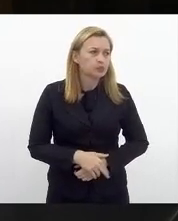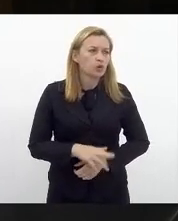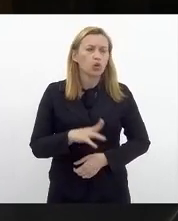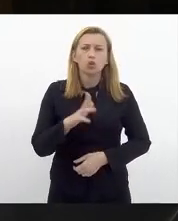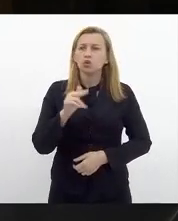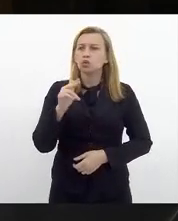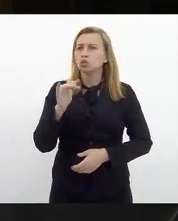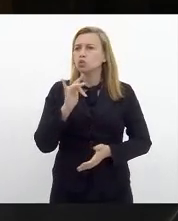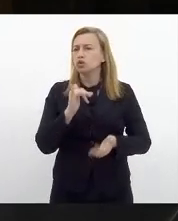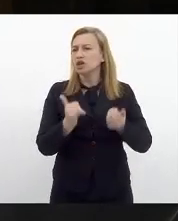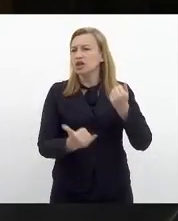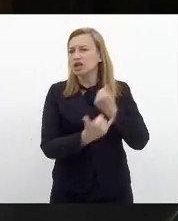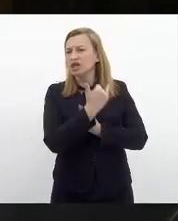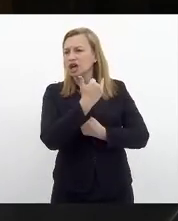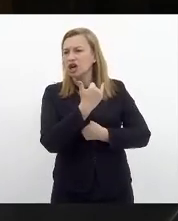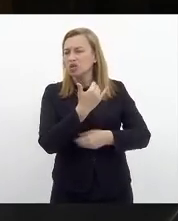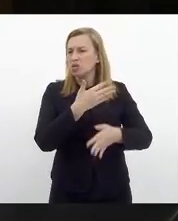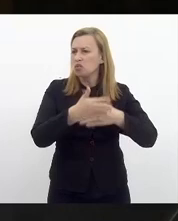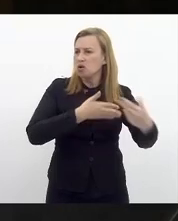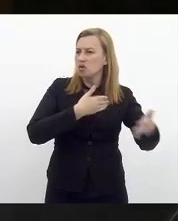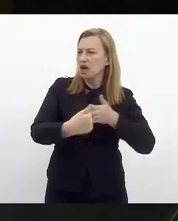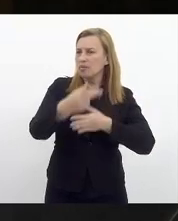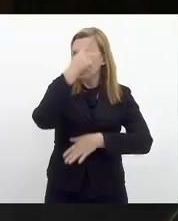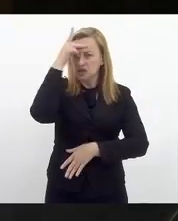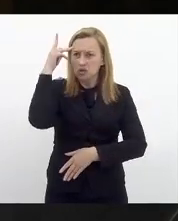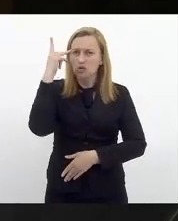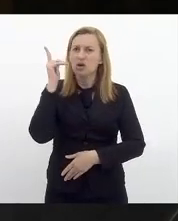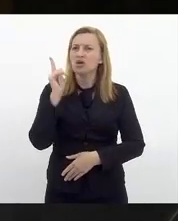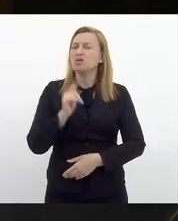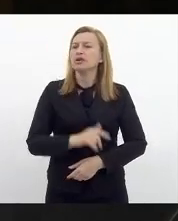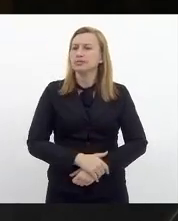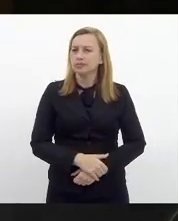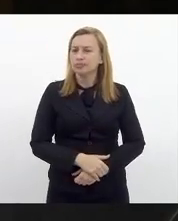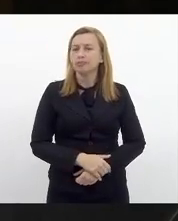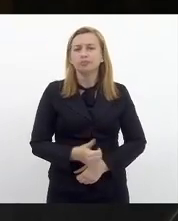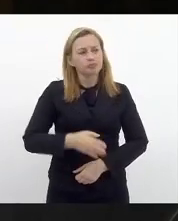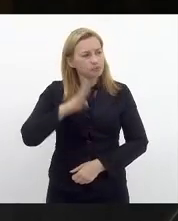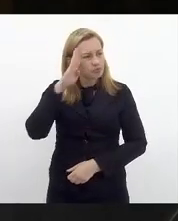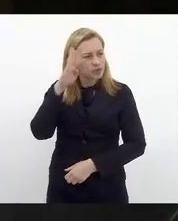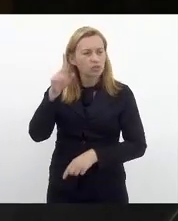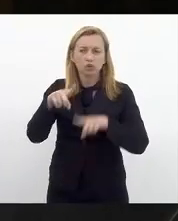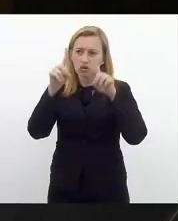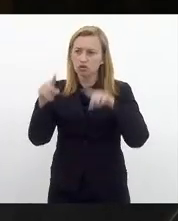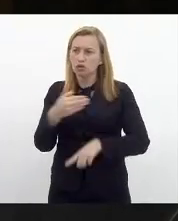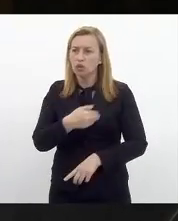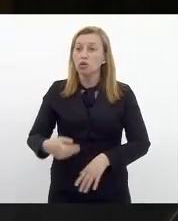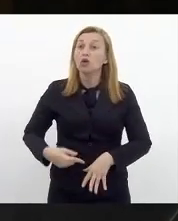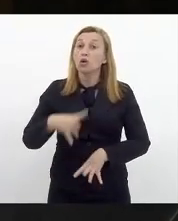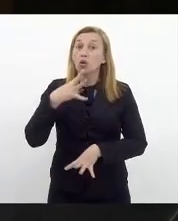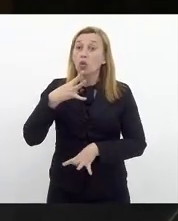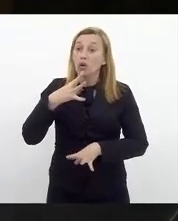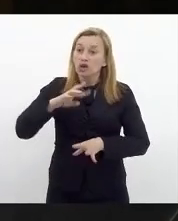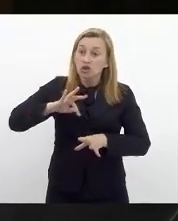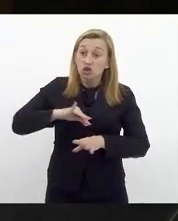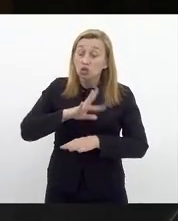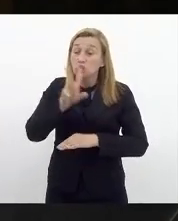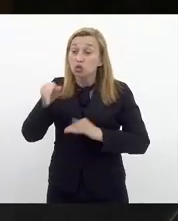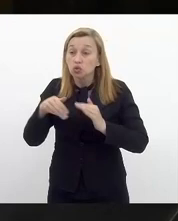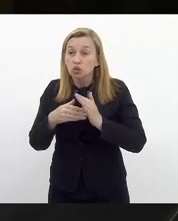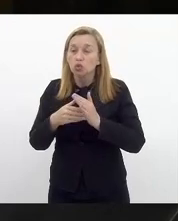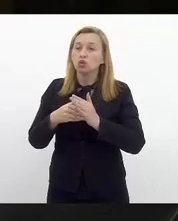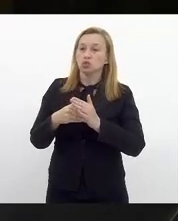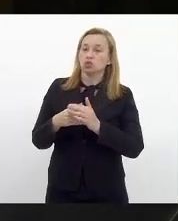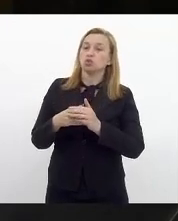a gente deve enganar qualquer que cidadão muito menos o servidor público é profundo conhecedor de todos os temas